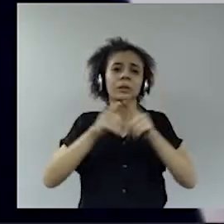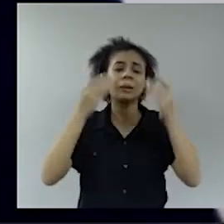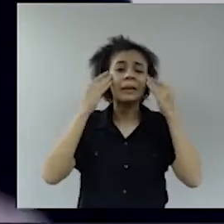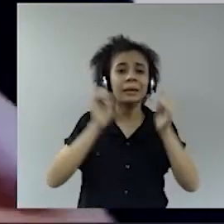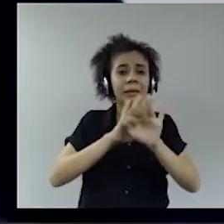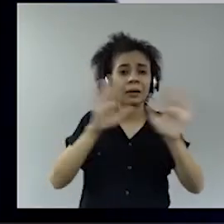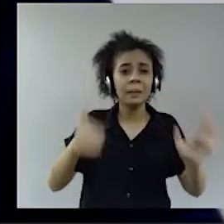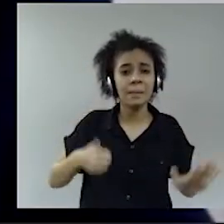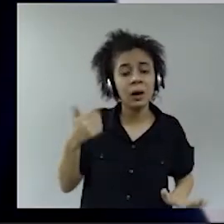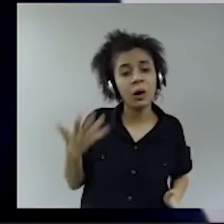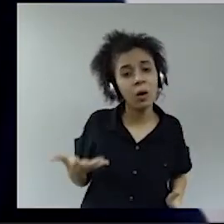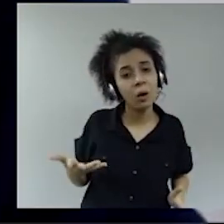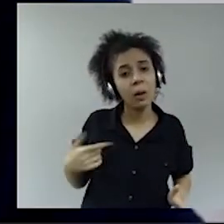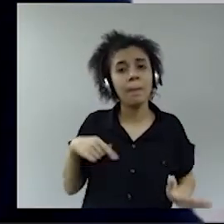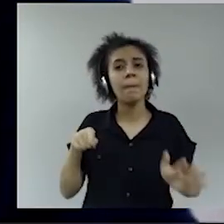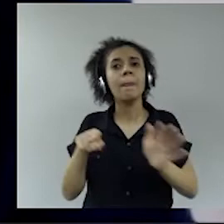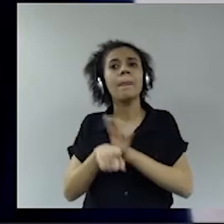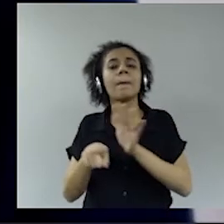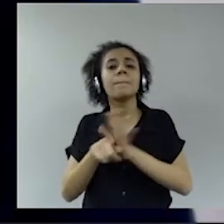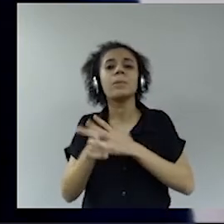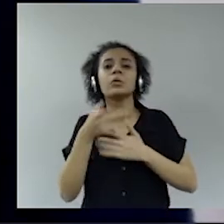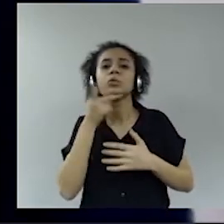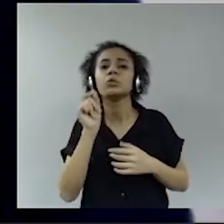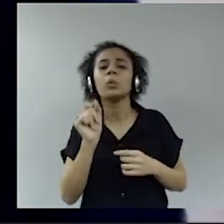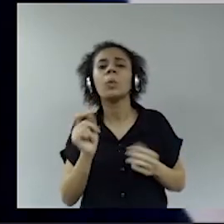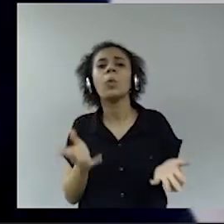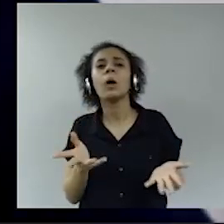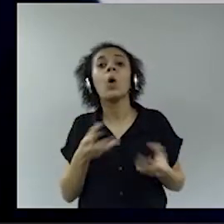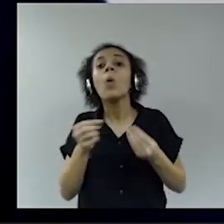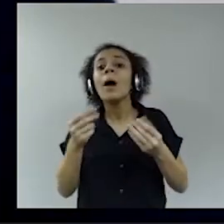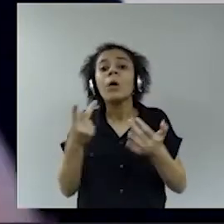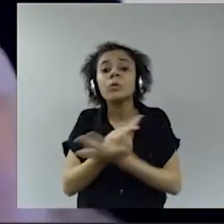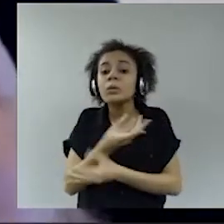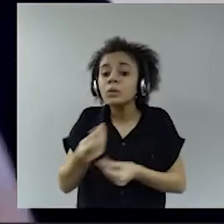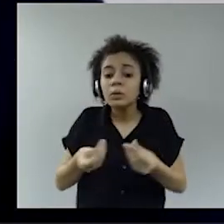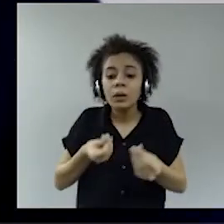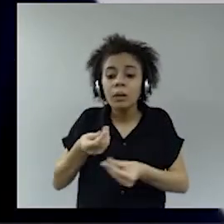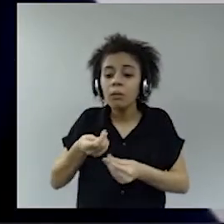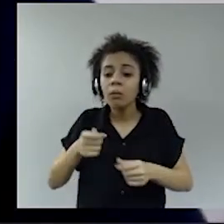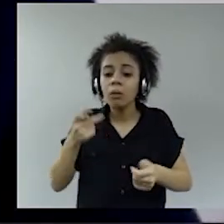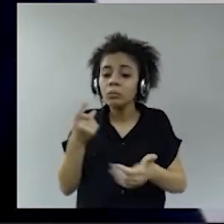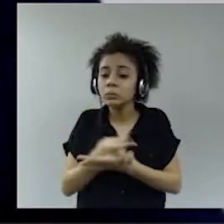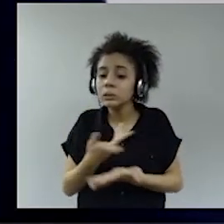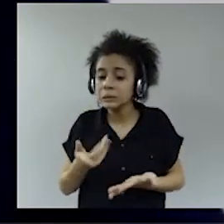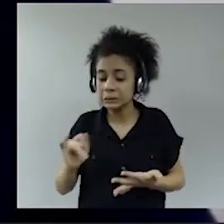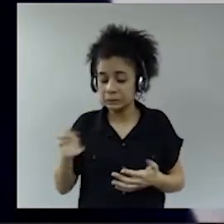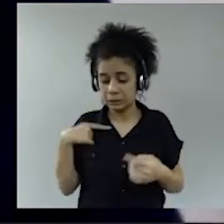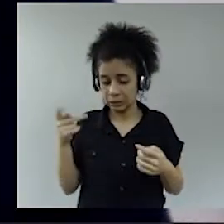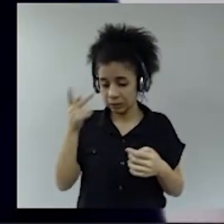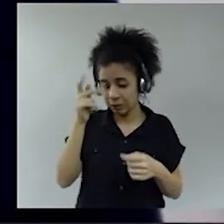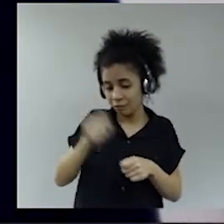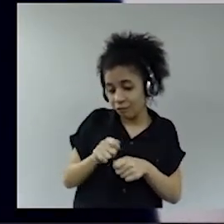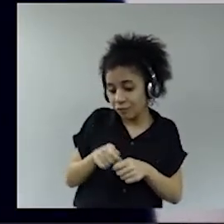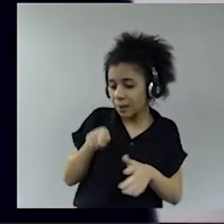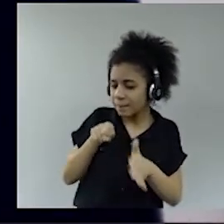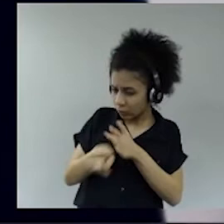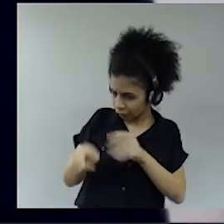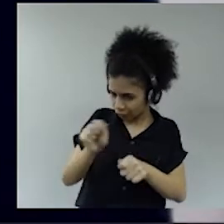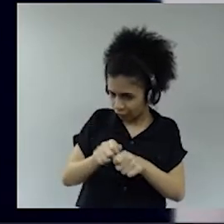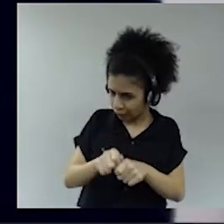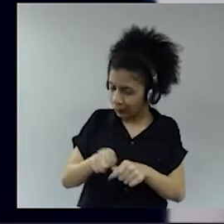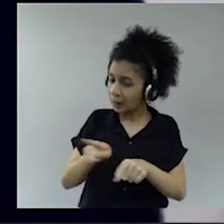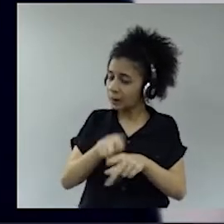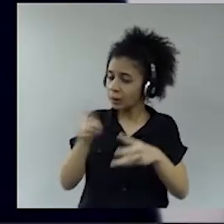seguinte: pergunta-se sobre a materialidade do fato, pergunta-se sobre a autoria e, por último, se